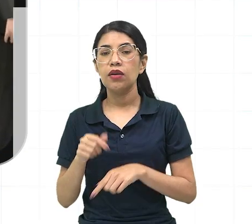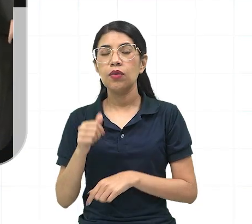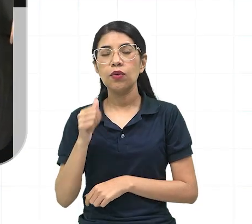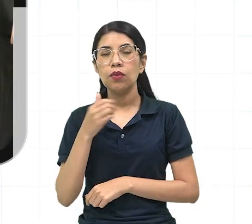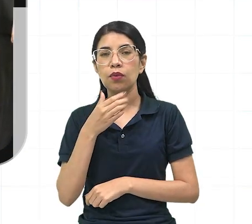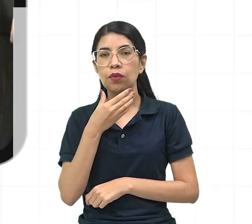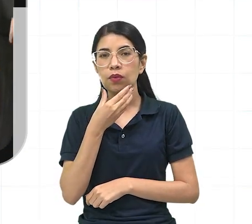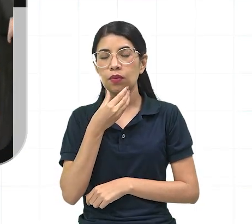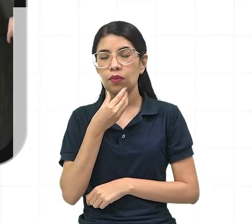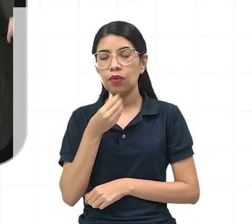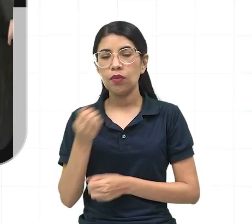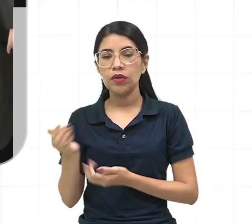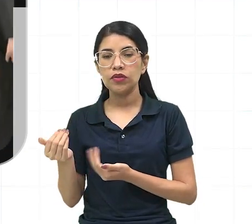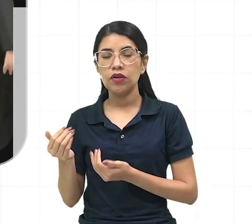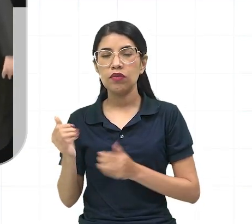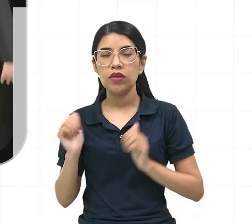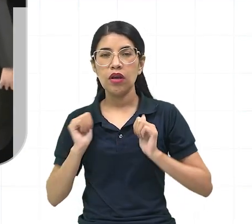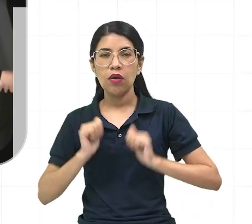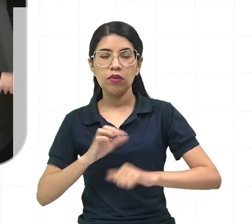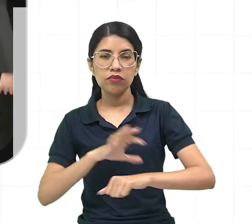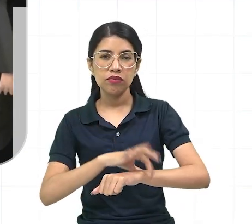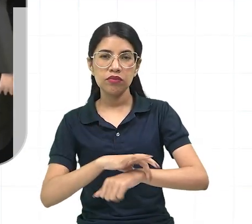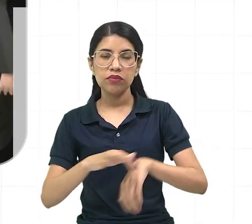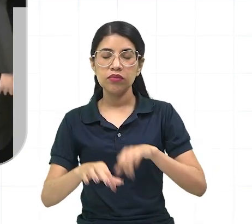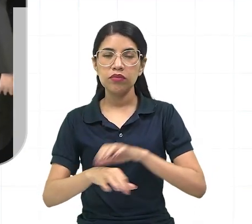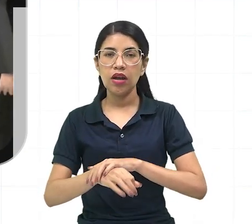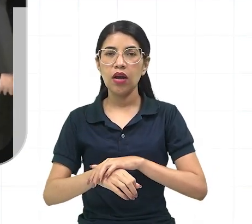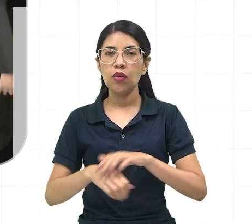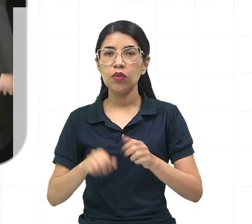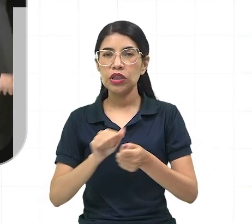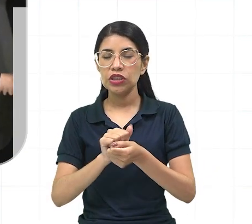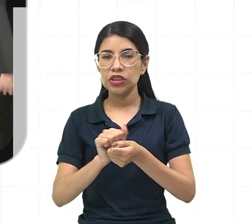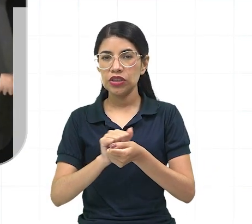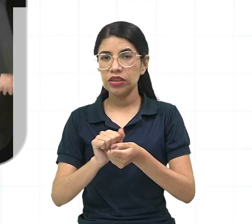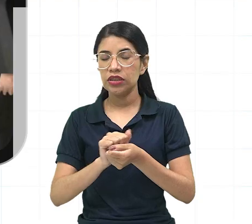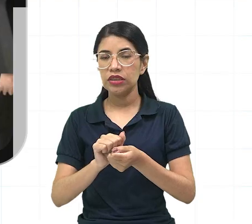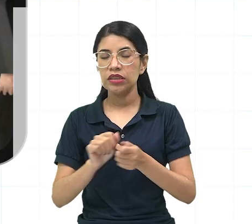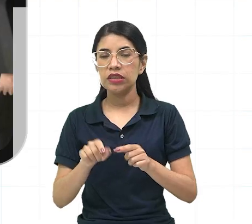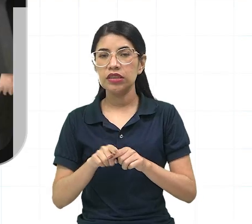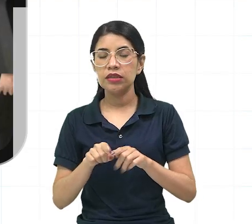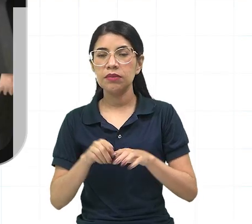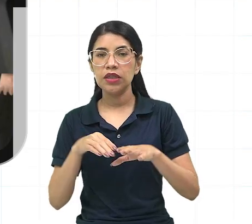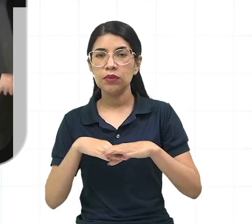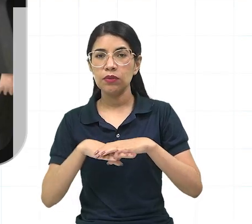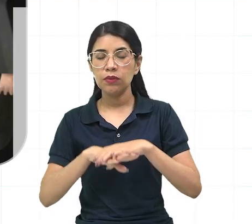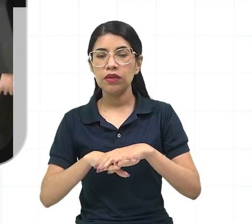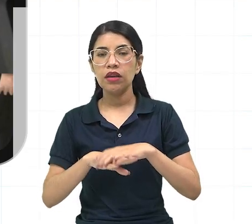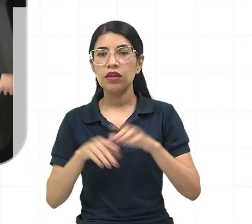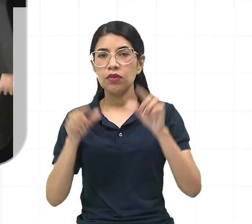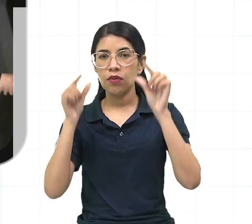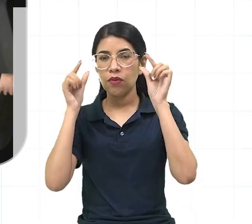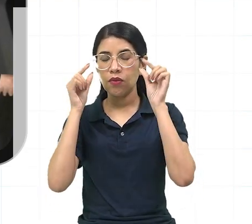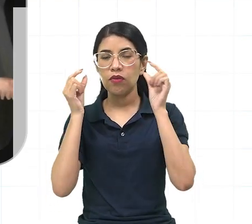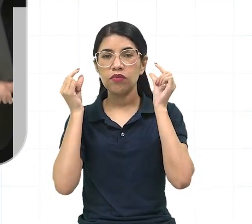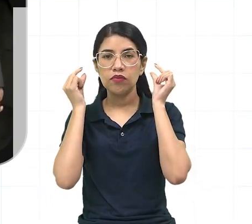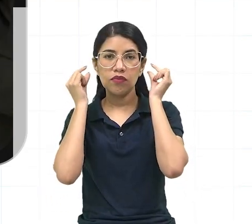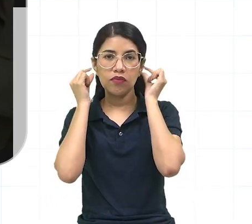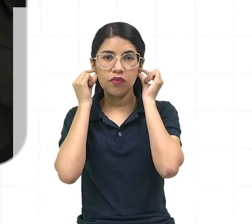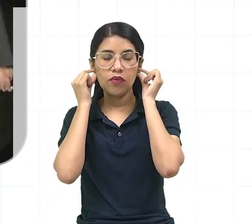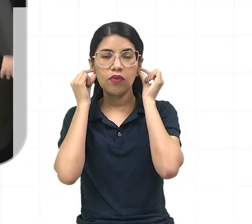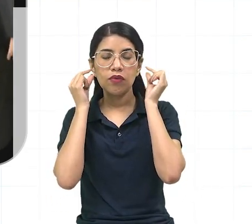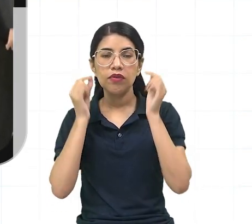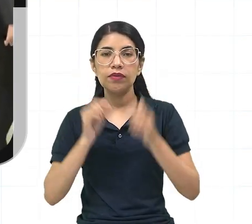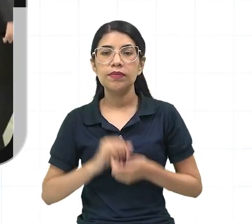ó. Ele já tá com um moletom, uma calça jeans, um tênis, um óculos escuro, fonezinho de